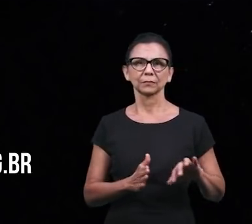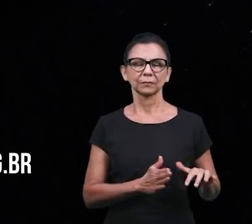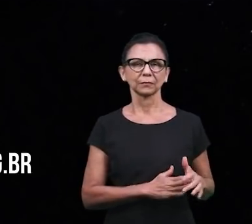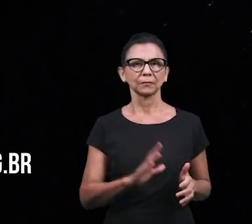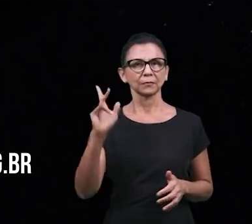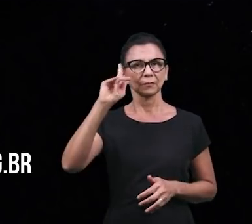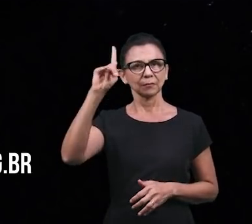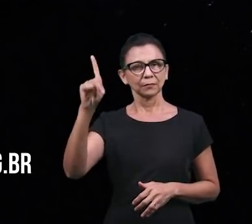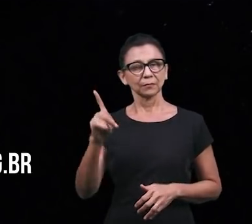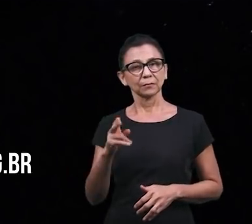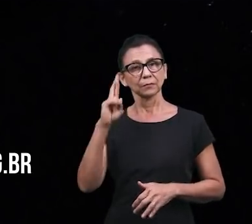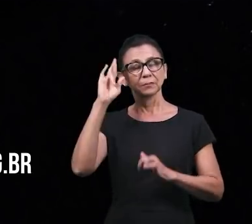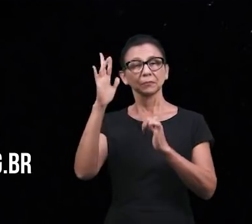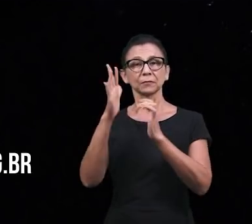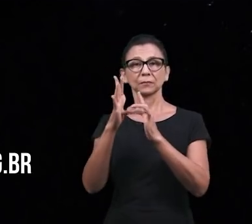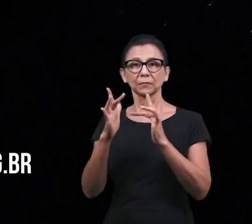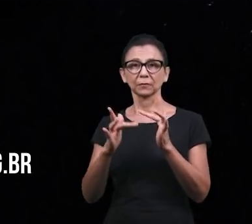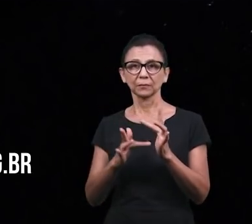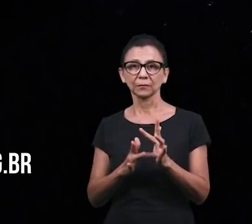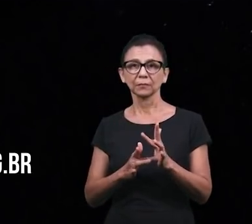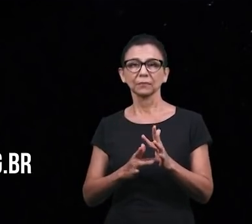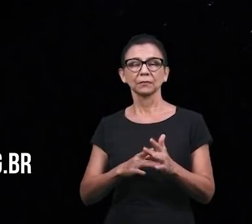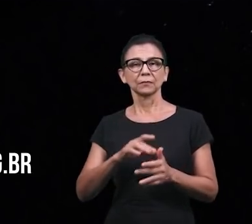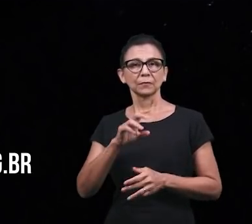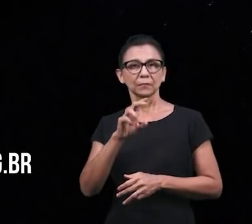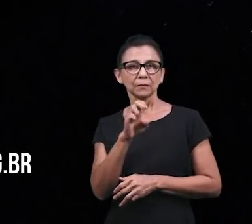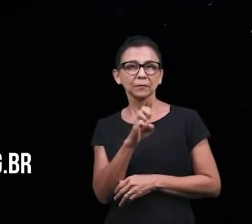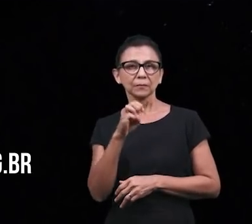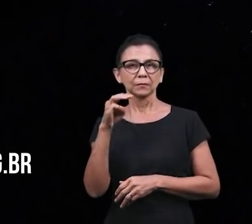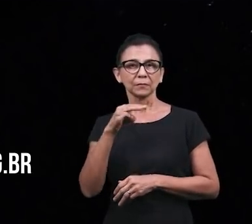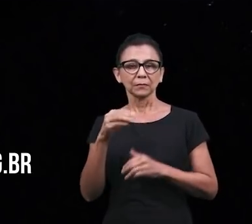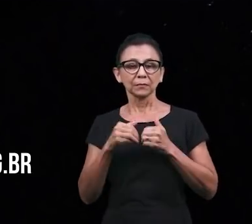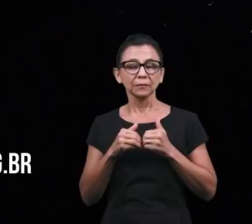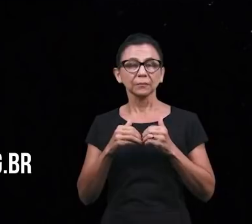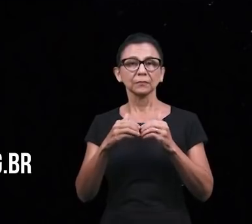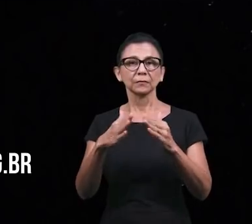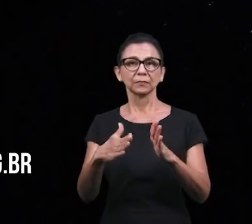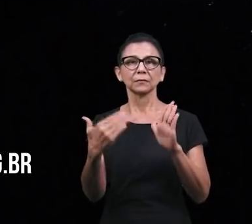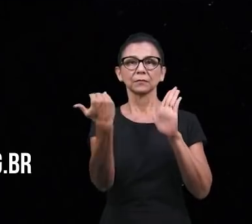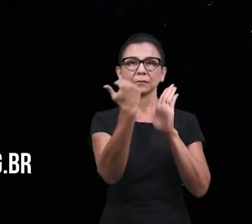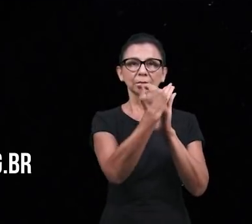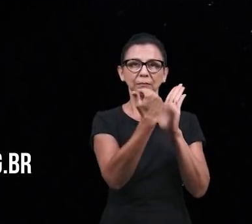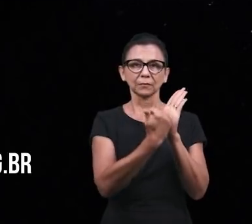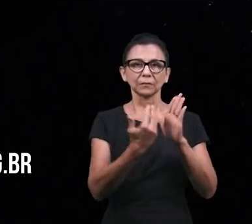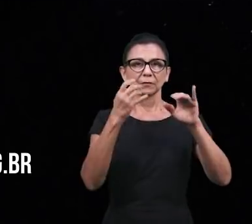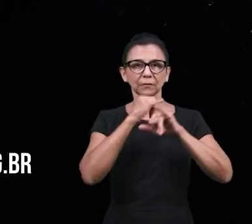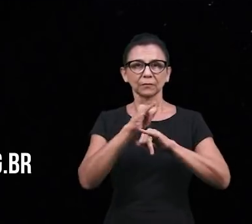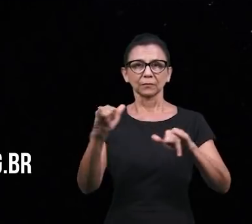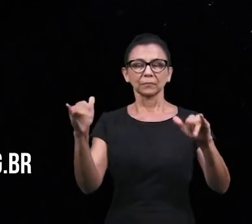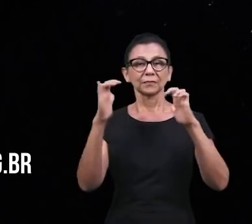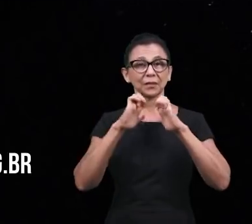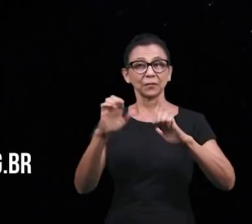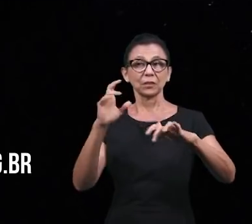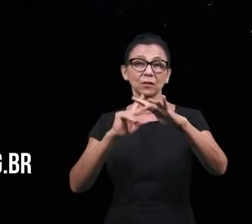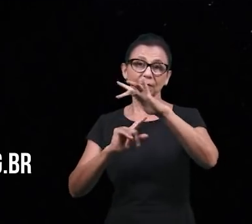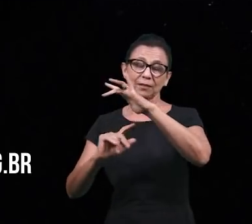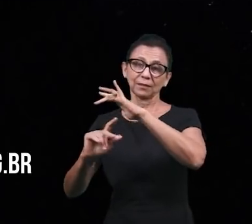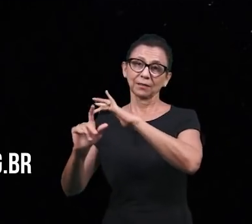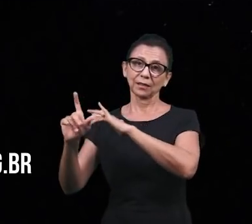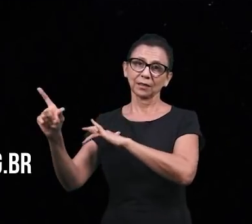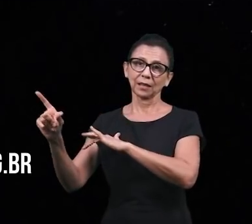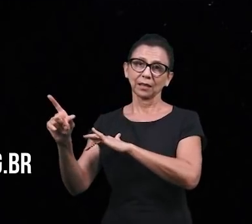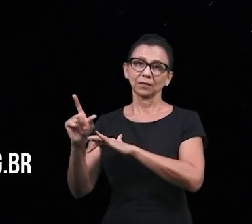A paz do Senhor Jesus. Dentro de 5 minutos, daremos início ao programa Anunciando o Evangelho